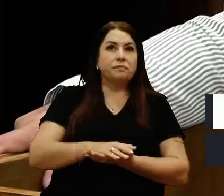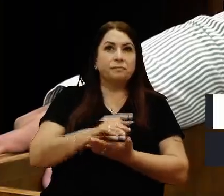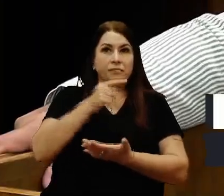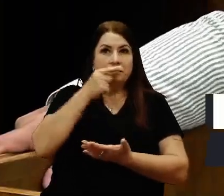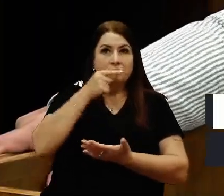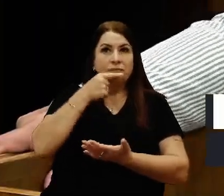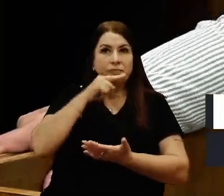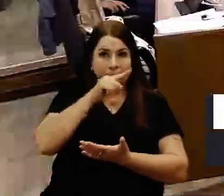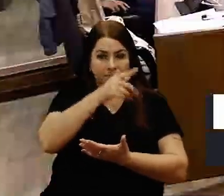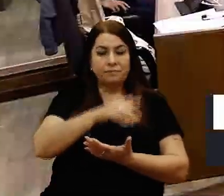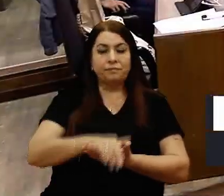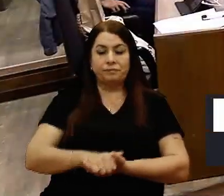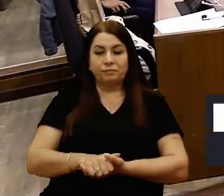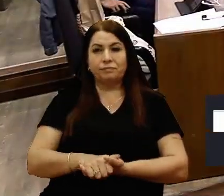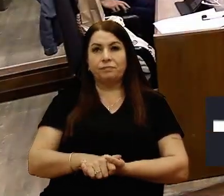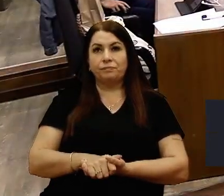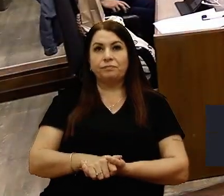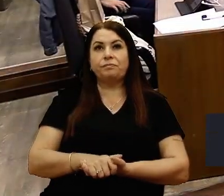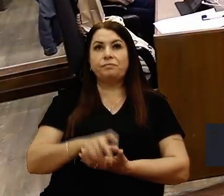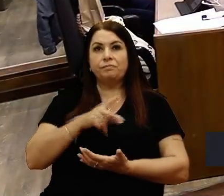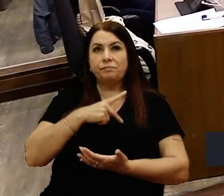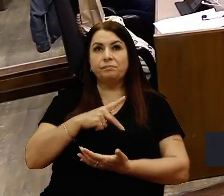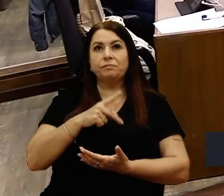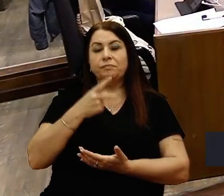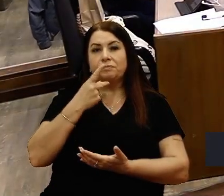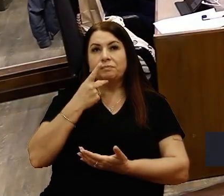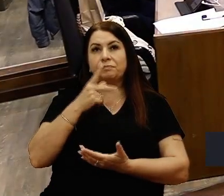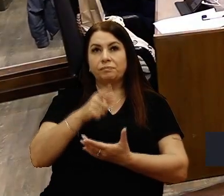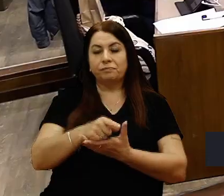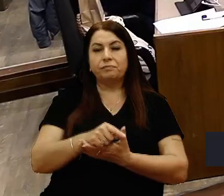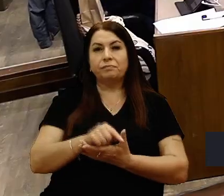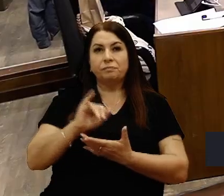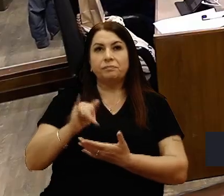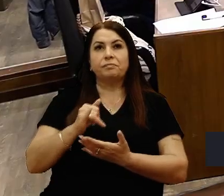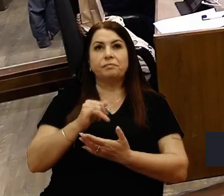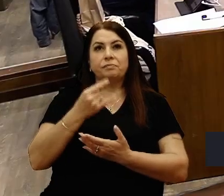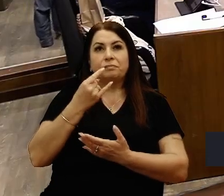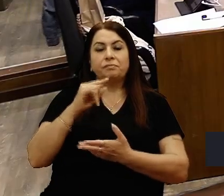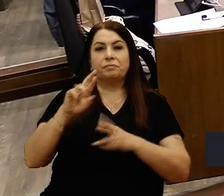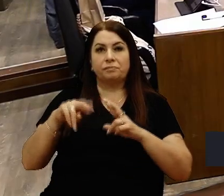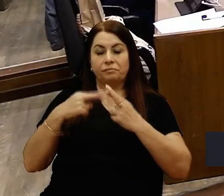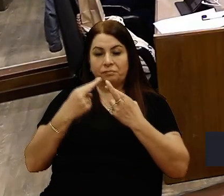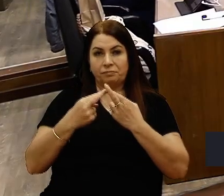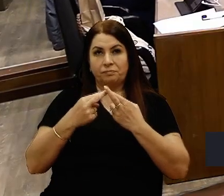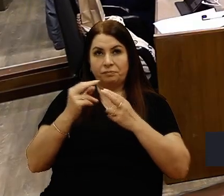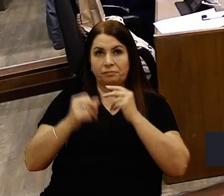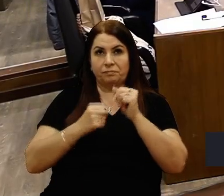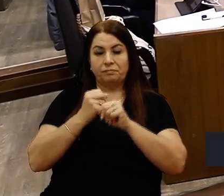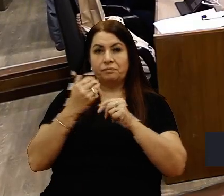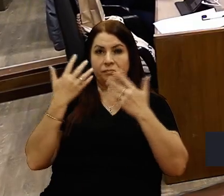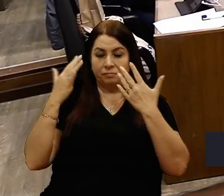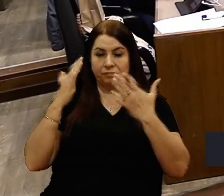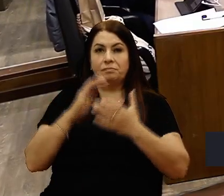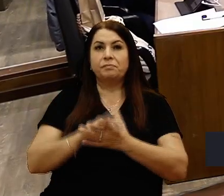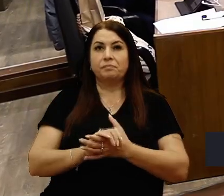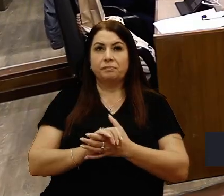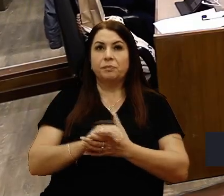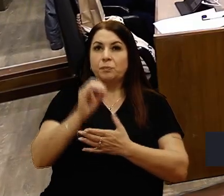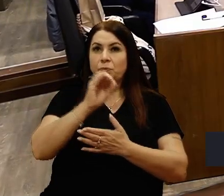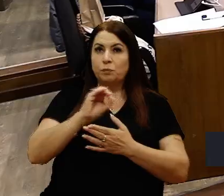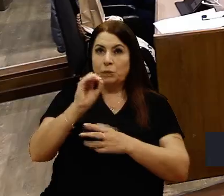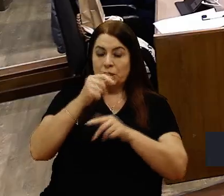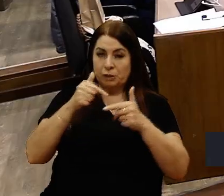Caleb Garbim. Presidente, só quero fazer menção, aproveitando essa última sessão ordinária desse ano, lhe parabenizar pelo excelente